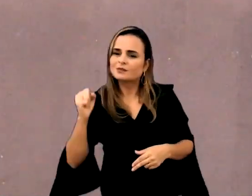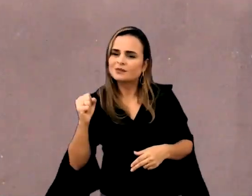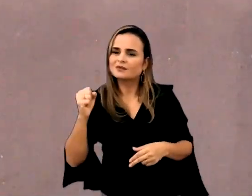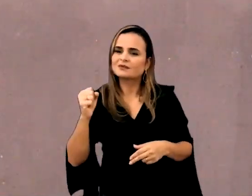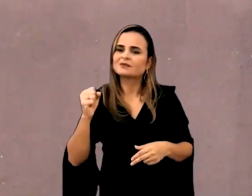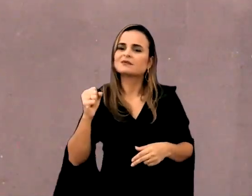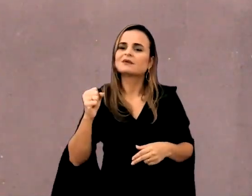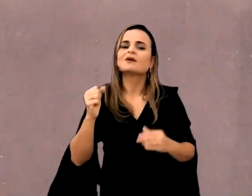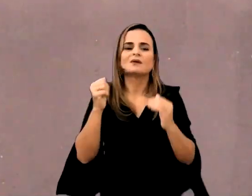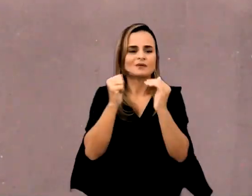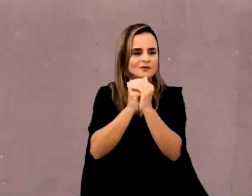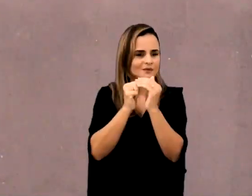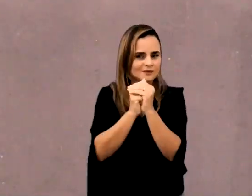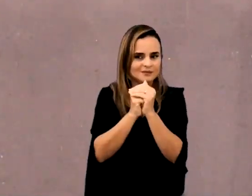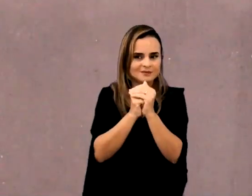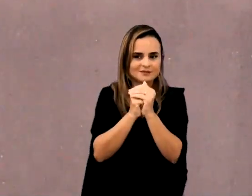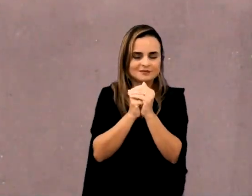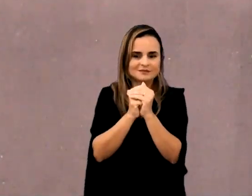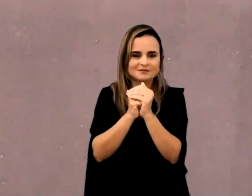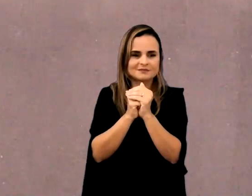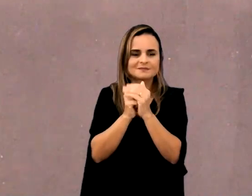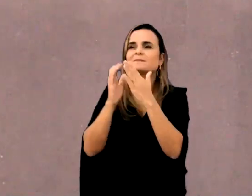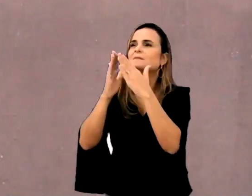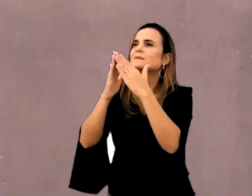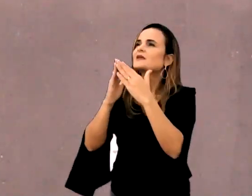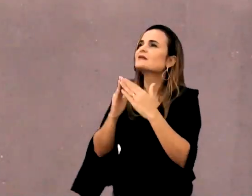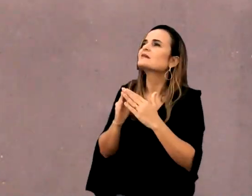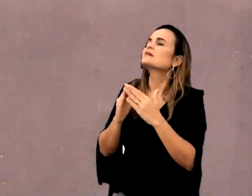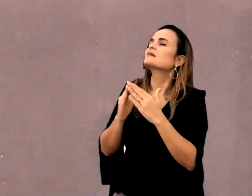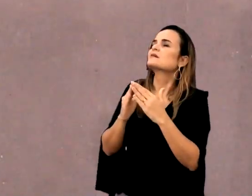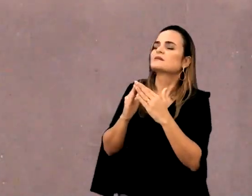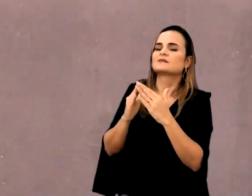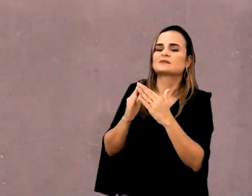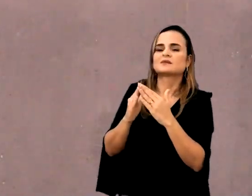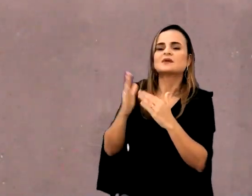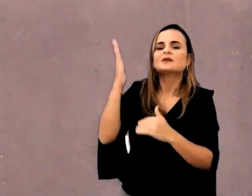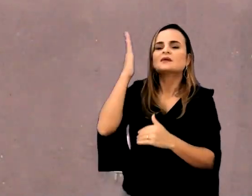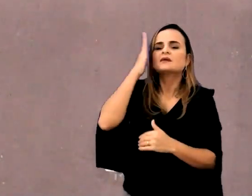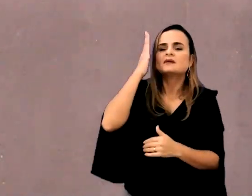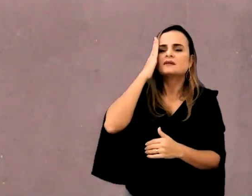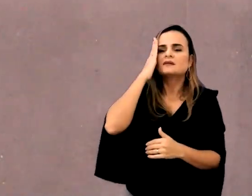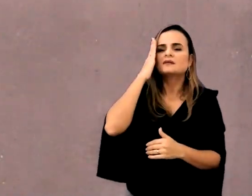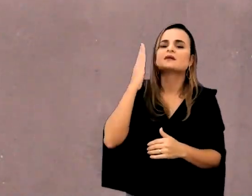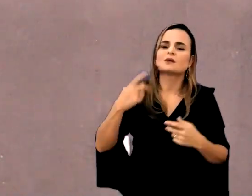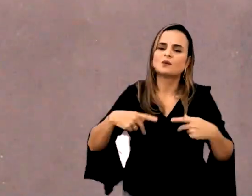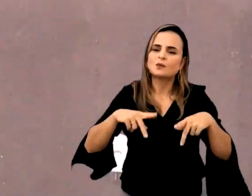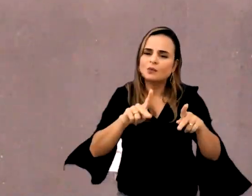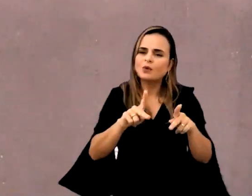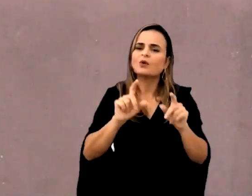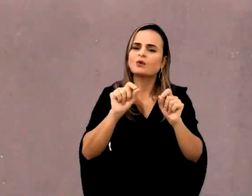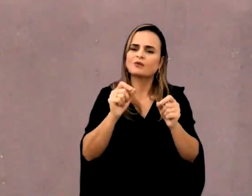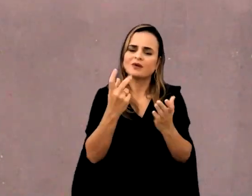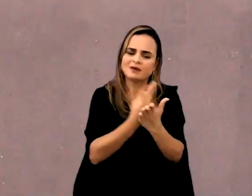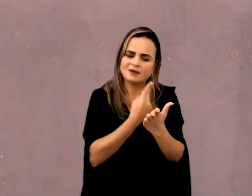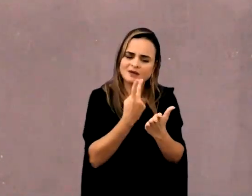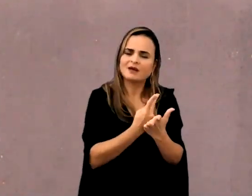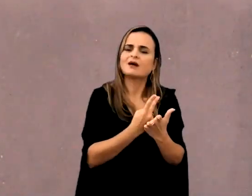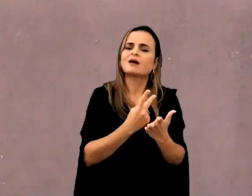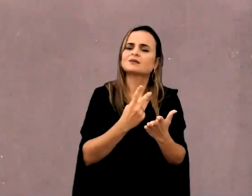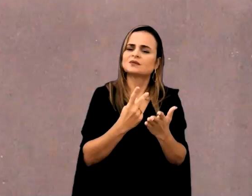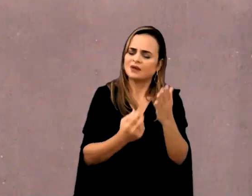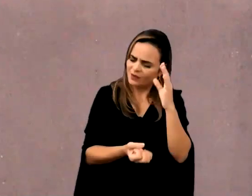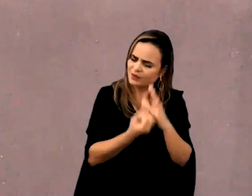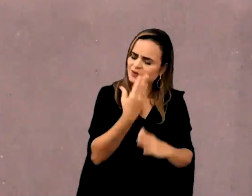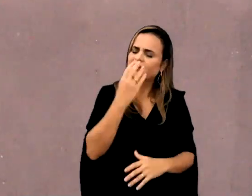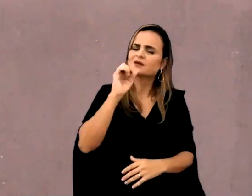da oração e dizendo: Senhor, vai ter momentos em que teu povo realmente vai tropeçar. Vai ter momentos, Senhor, que